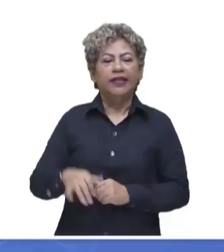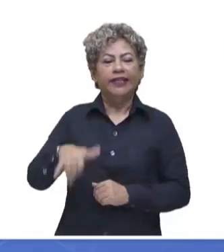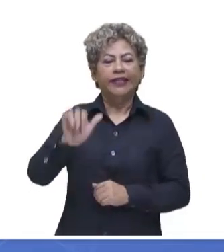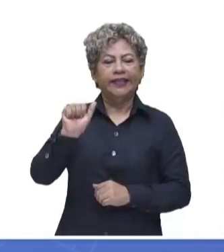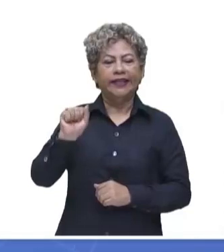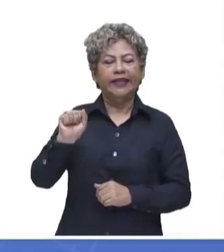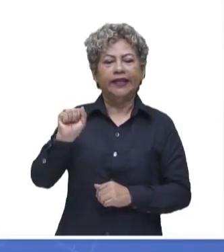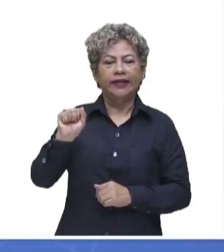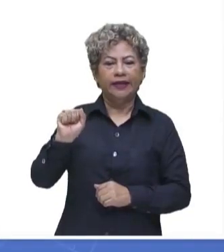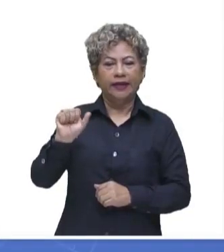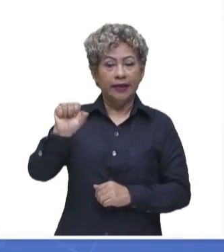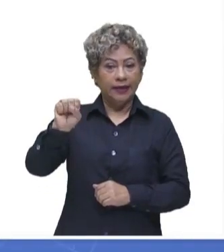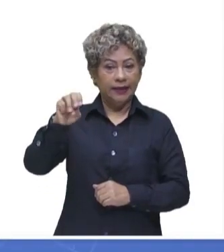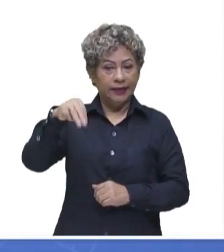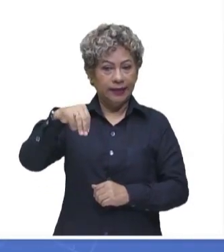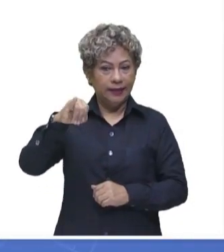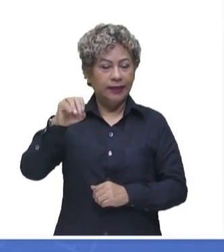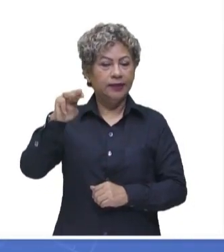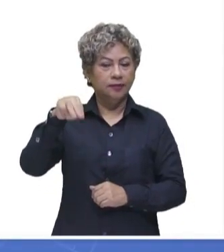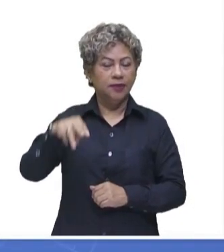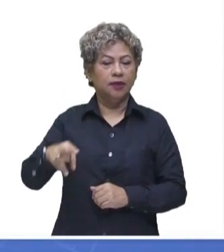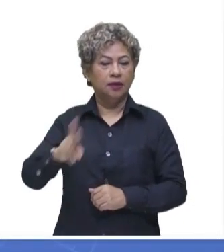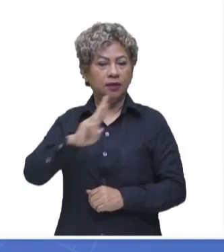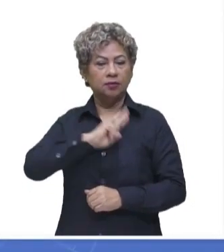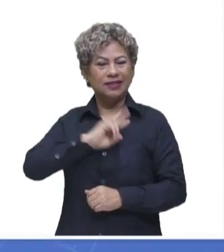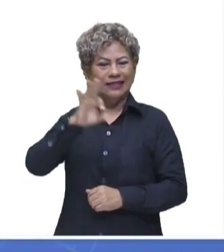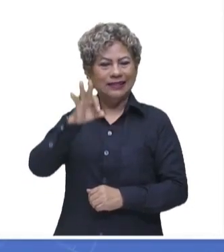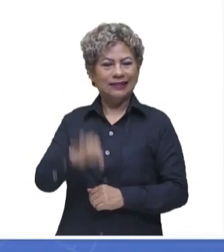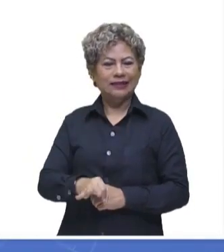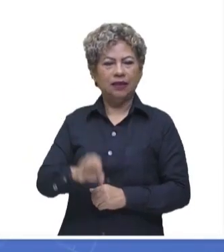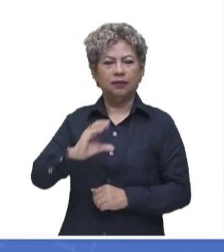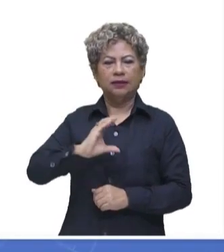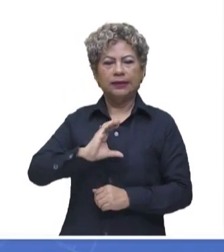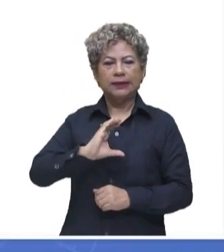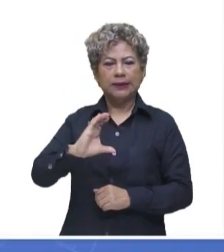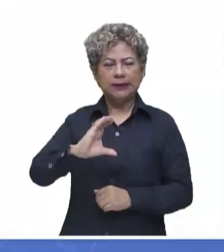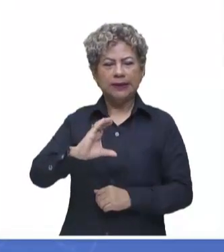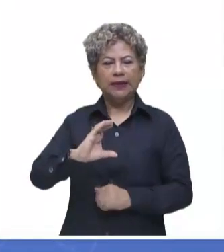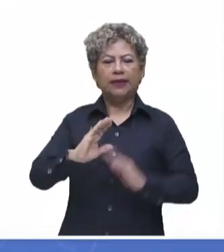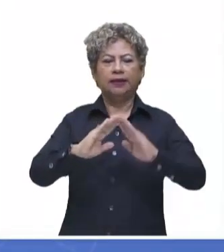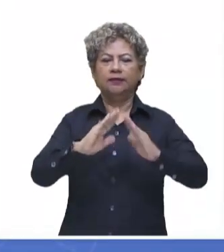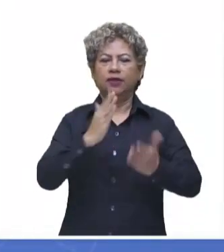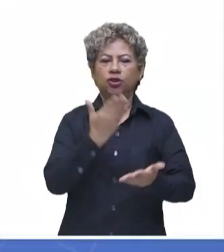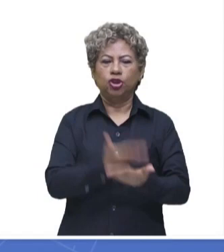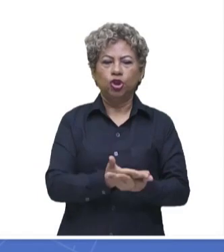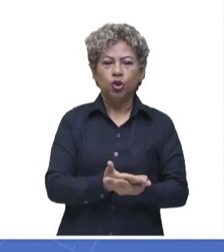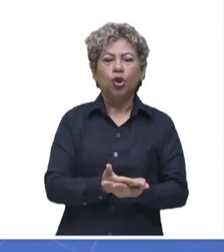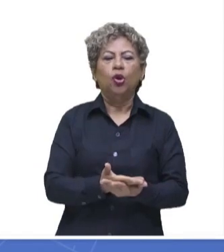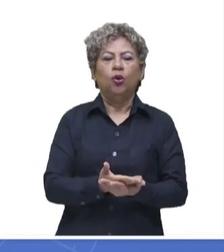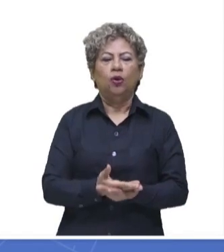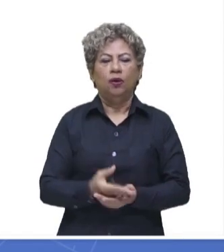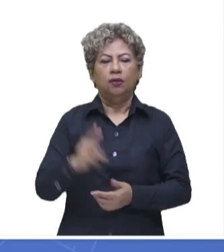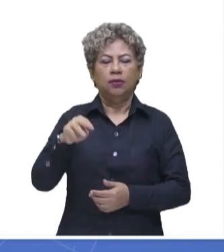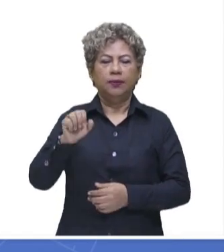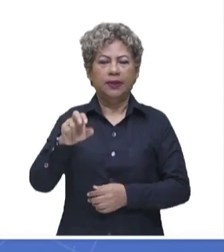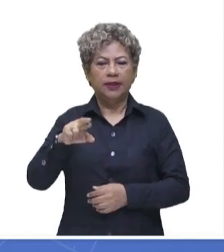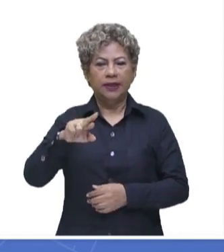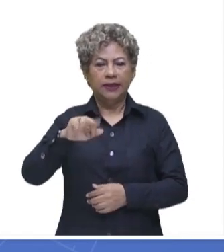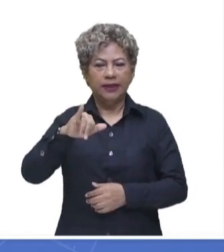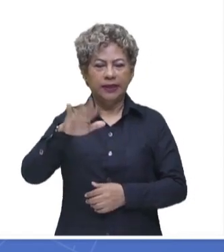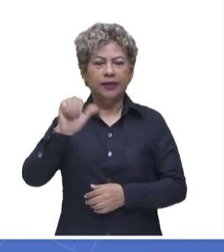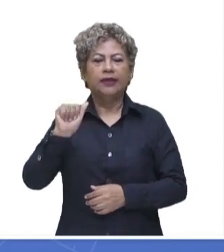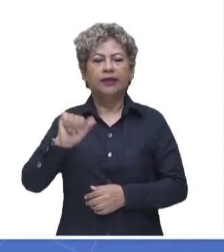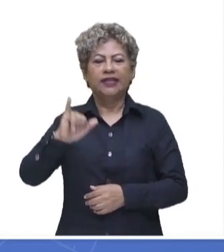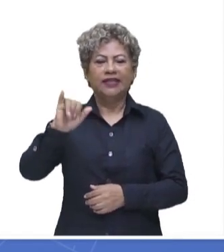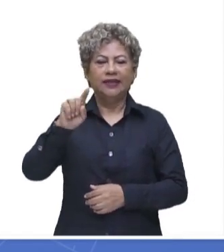só, ela respondeu que é a questão número 2, a resposta correta aí é a letra C. Ela estuda aí na escola Maria Isabel